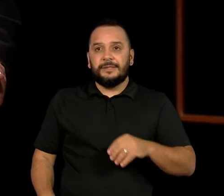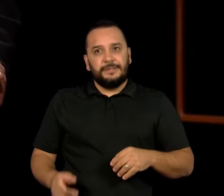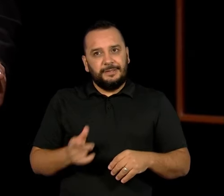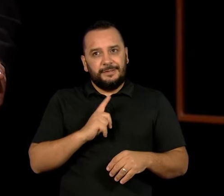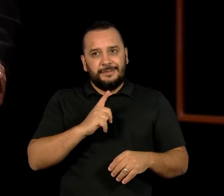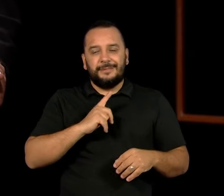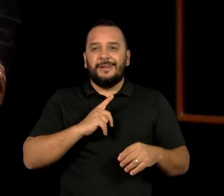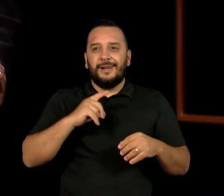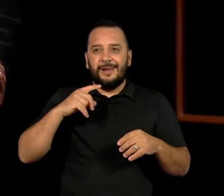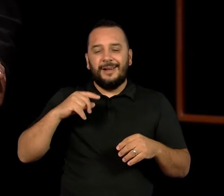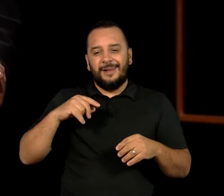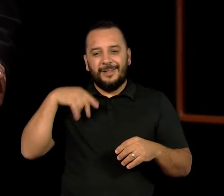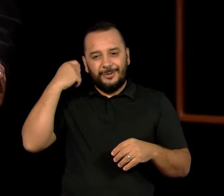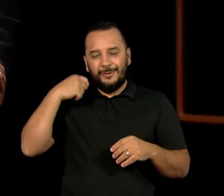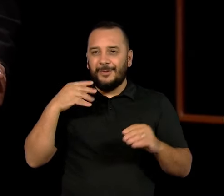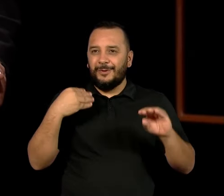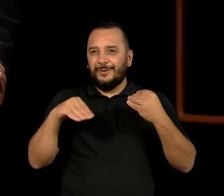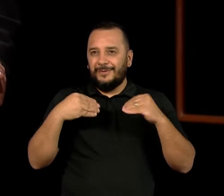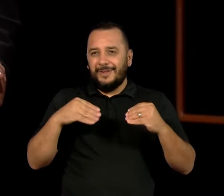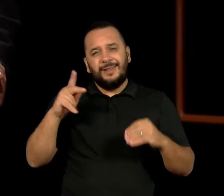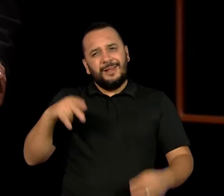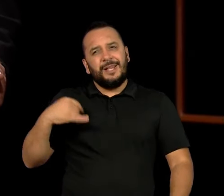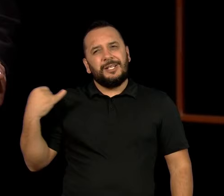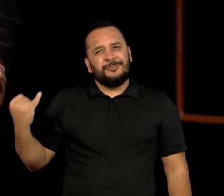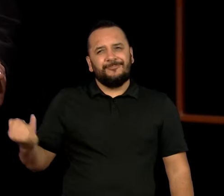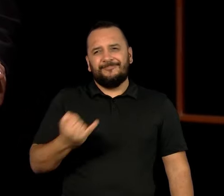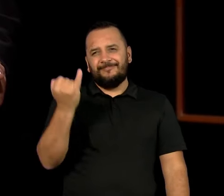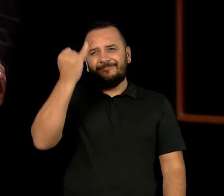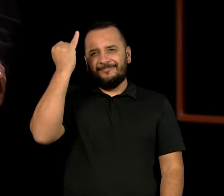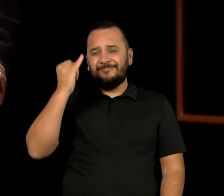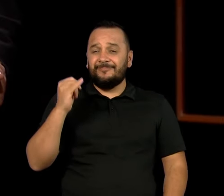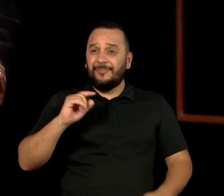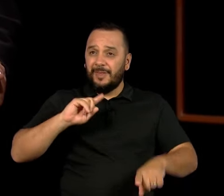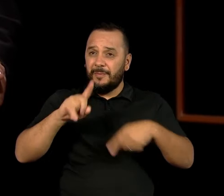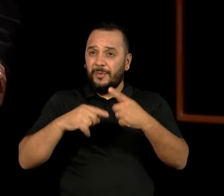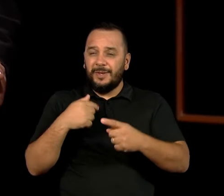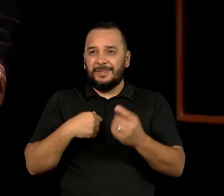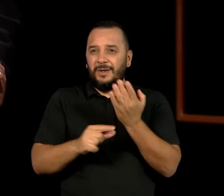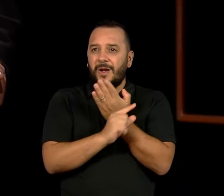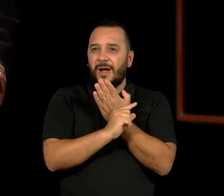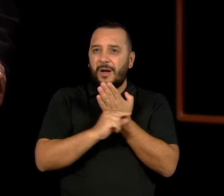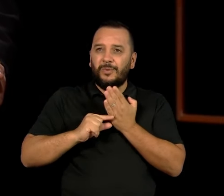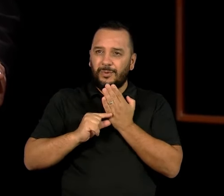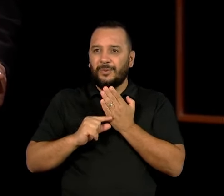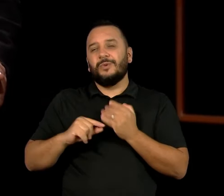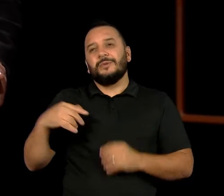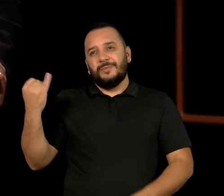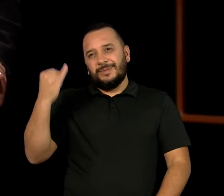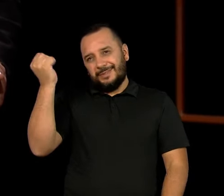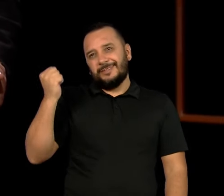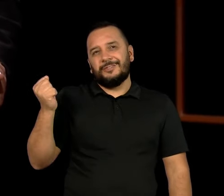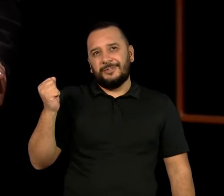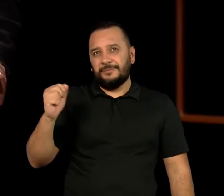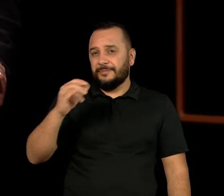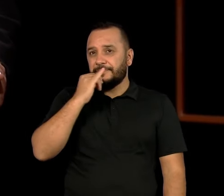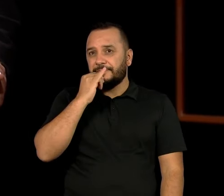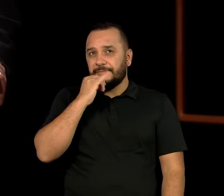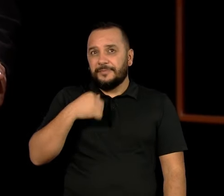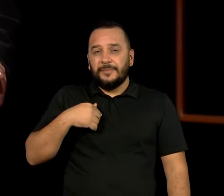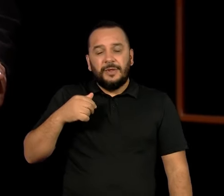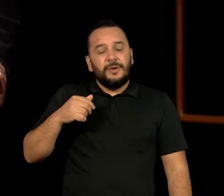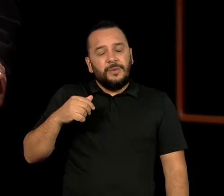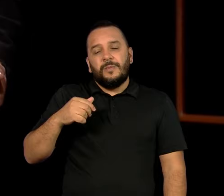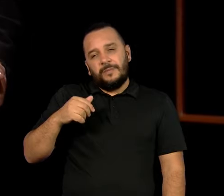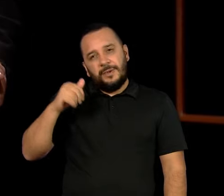de novela, foi fundamental depois, quando eu me tornei autor de novela. Nunca coloquei, por exemplo, uma senhora,